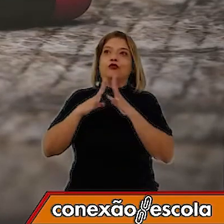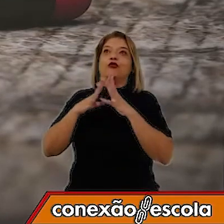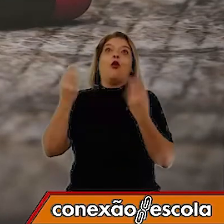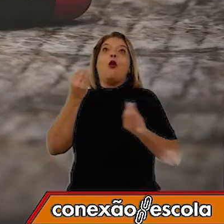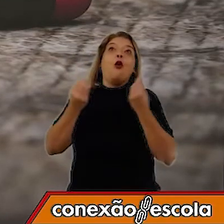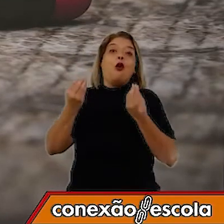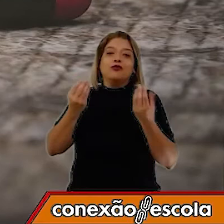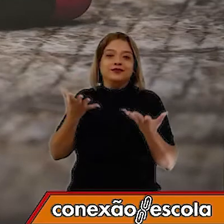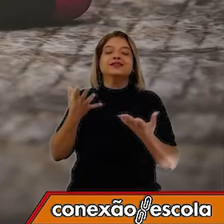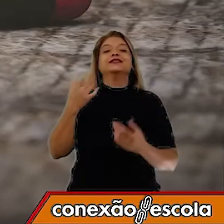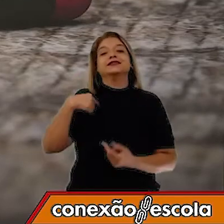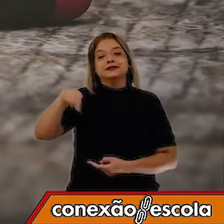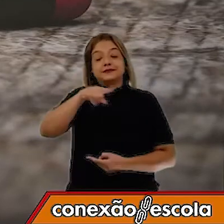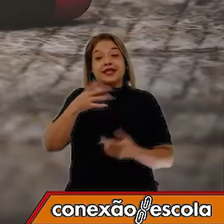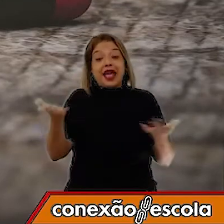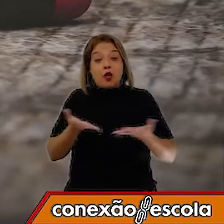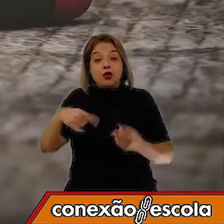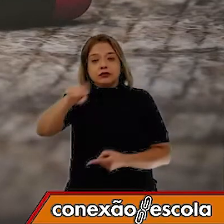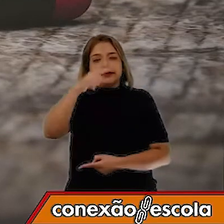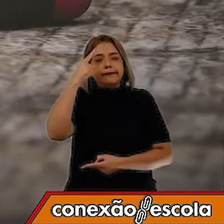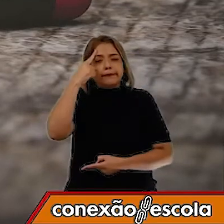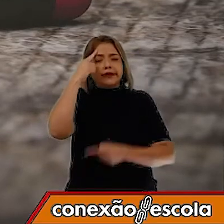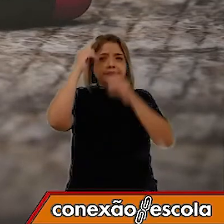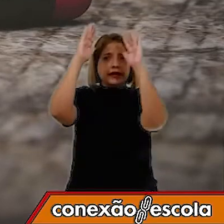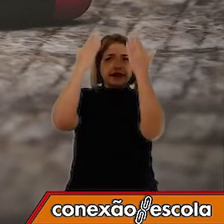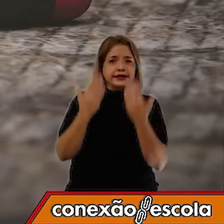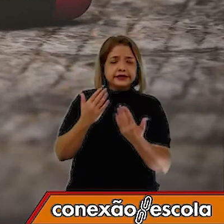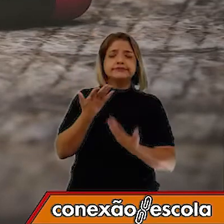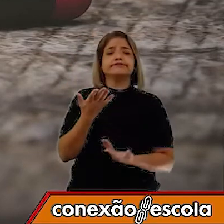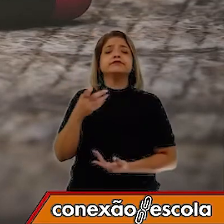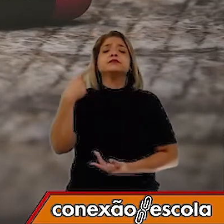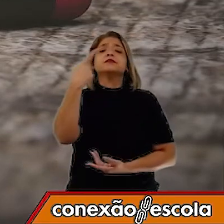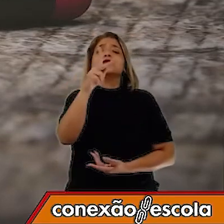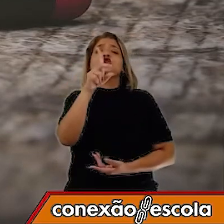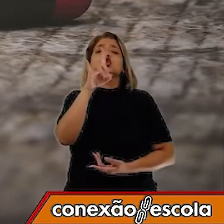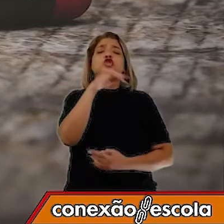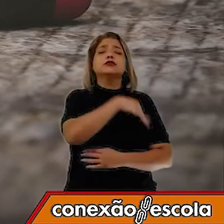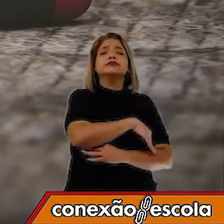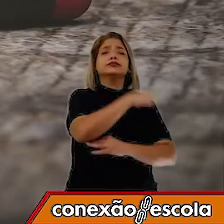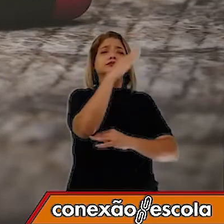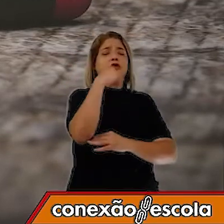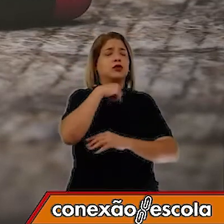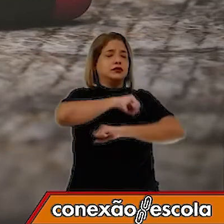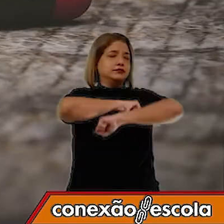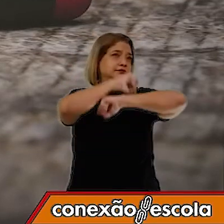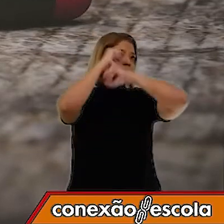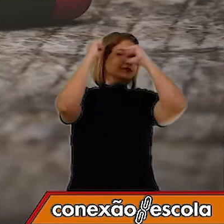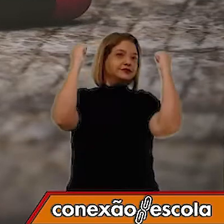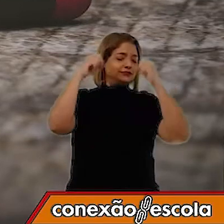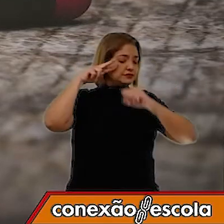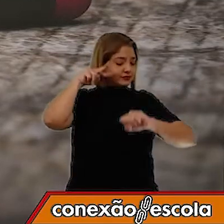vão começar a analisar o seu dia. Quando você acordou, olhou no relógio,